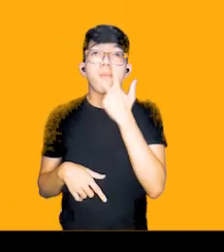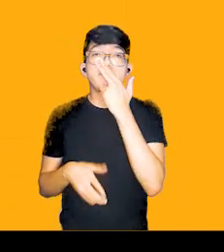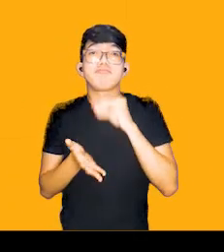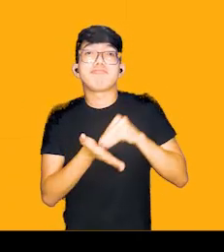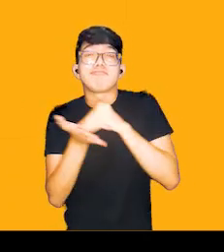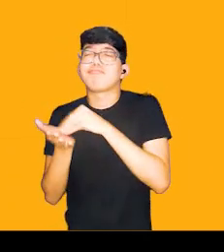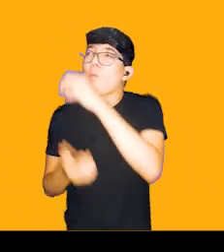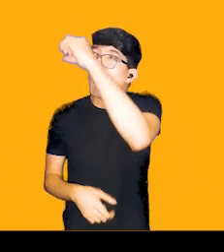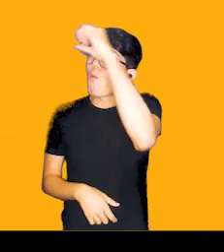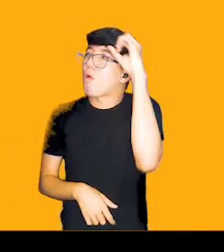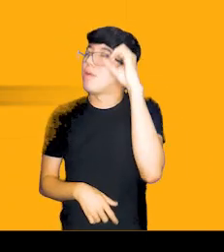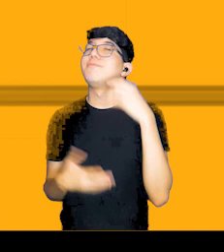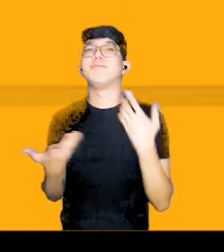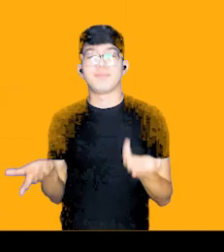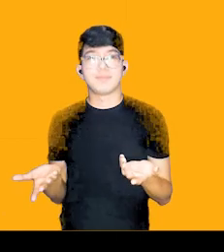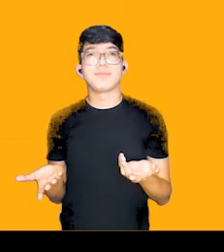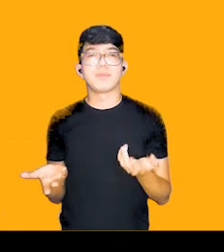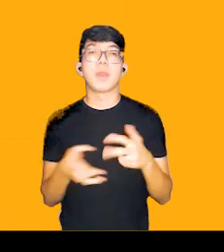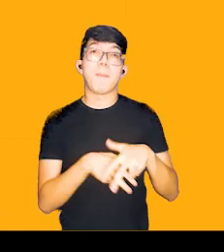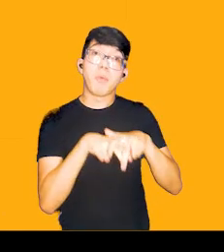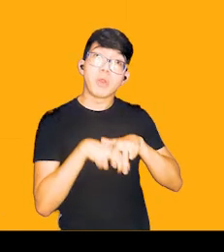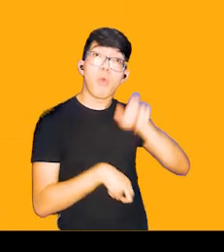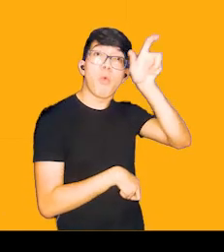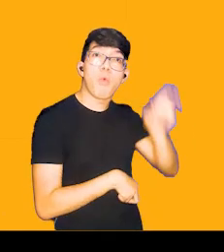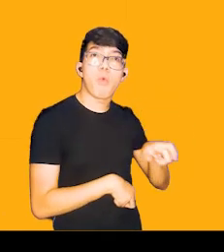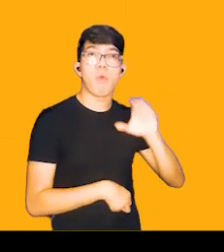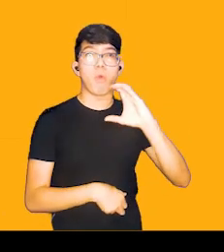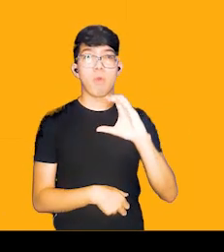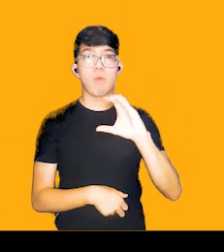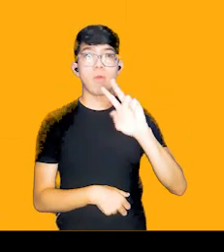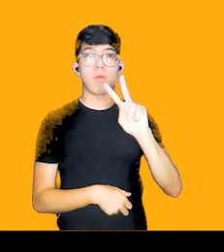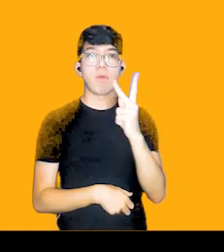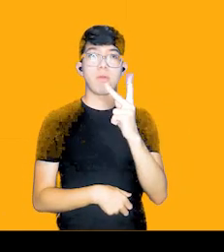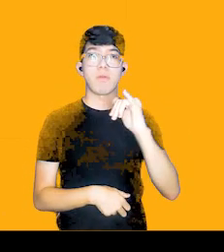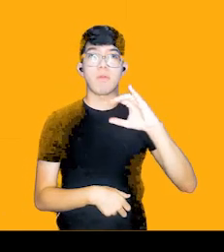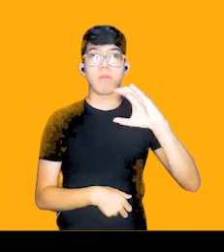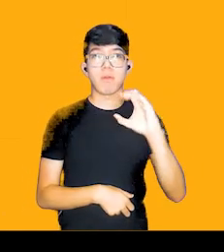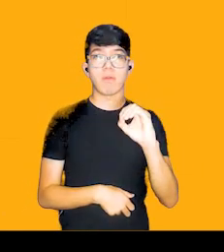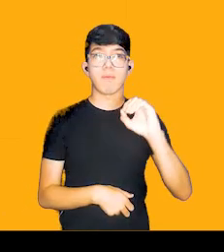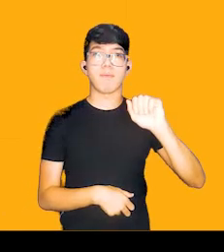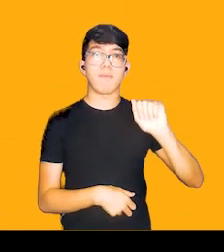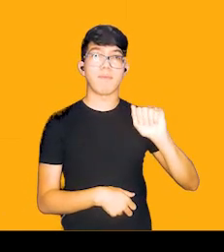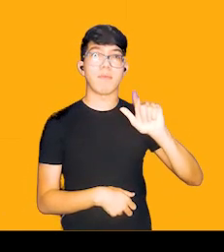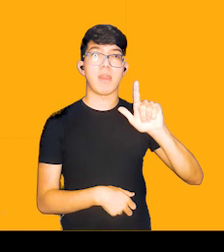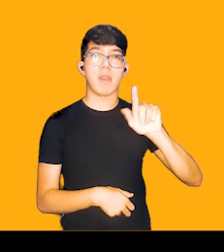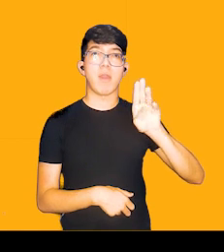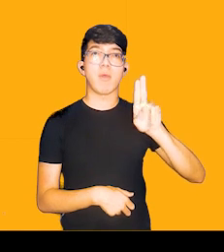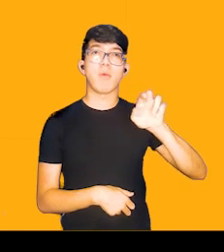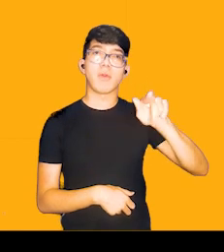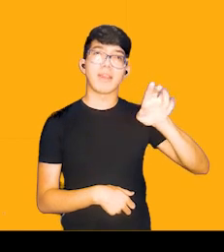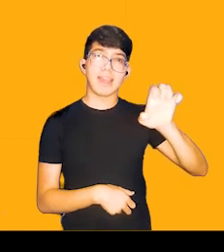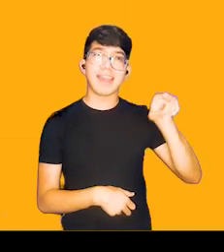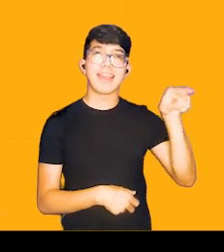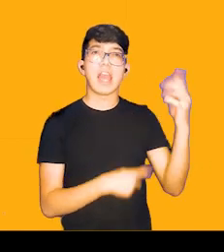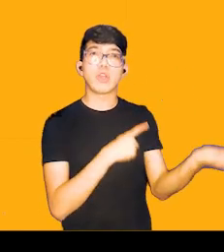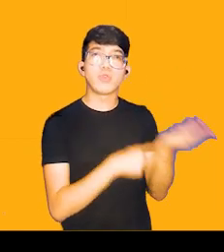como ele conseguiu passar para a gente. O Chico Albuquerque, para mim, foi uma sorte. Todo mundo precisa ter sorte